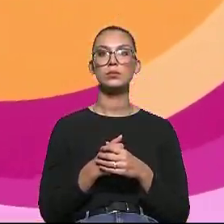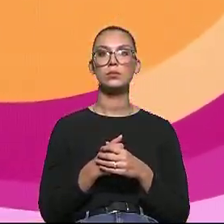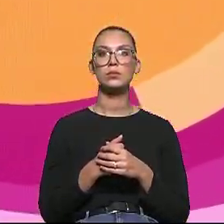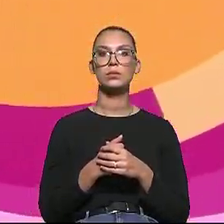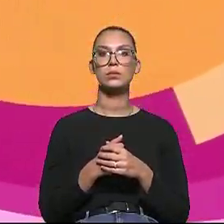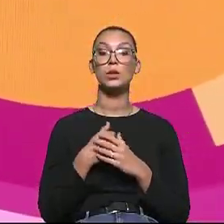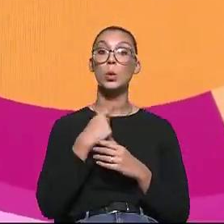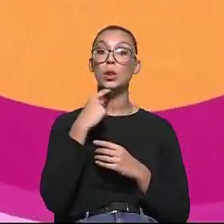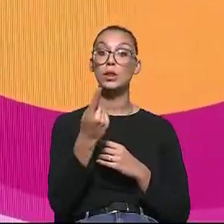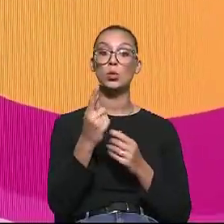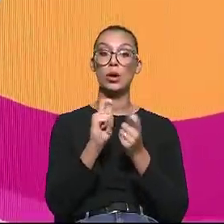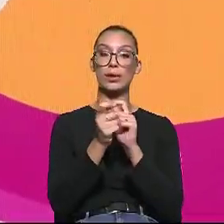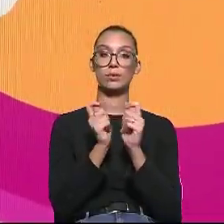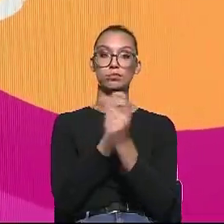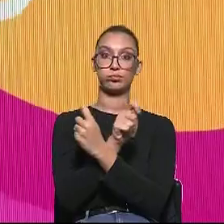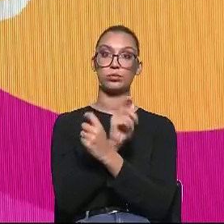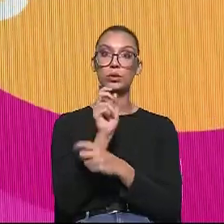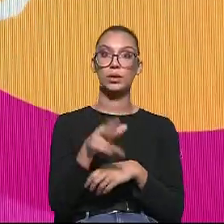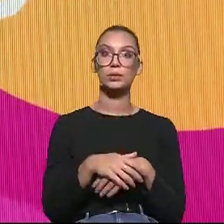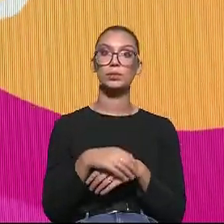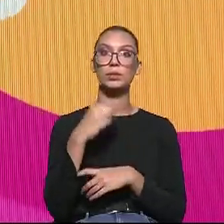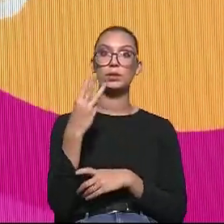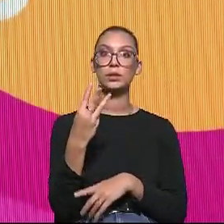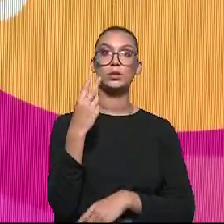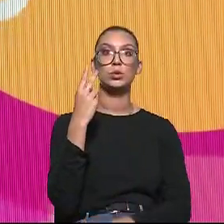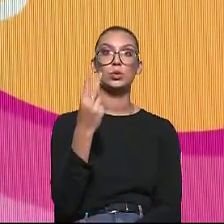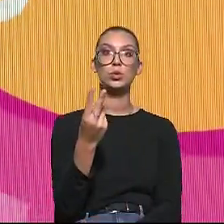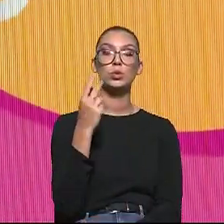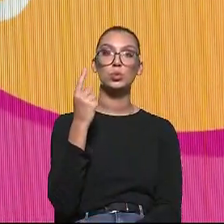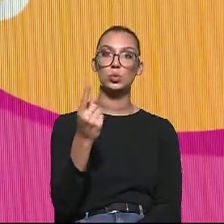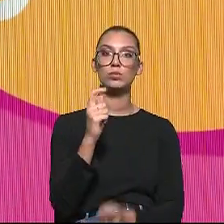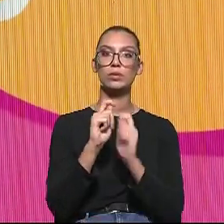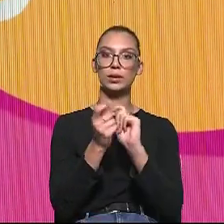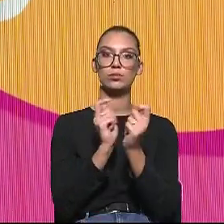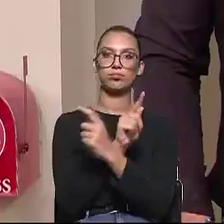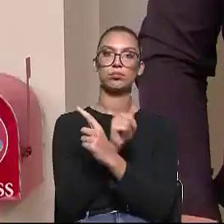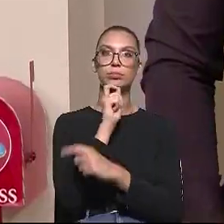para a frente. Só isto, está bem? Portanto, em 3, 2, 1, podem virar.